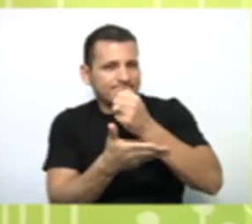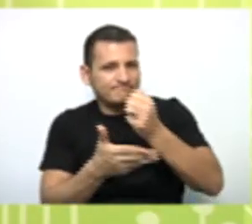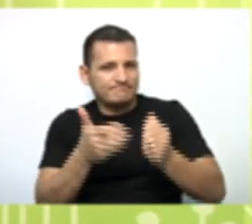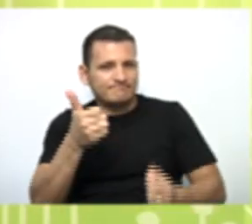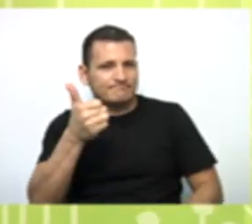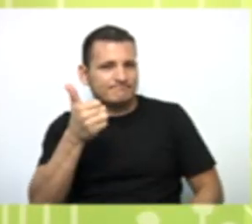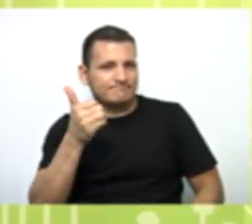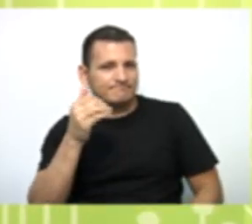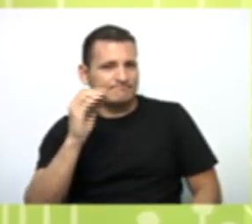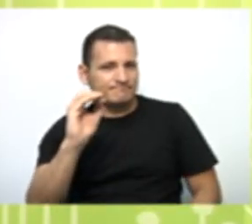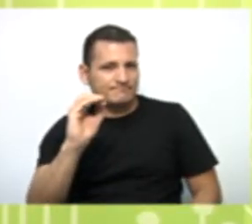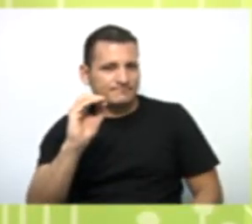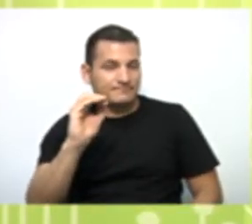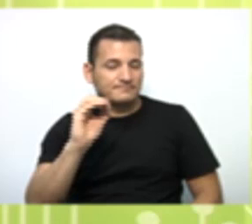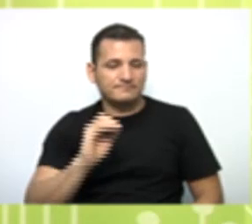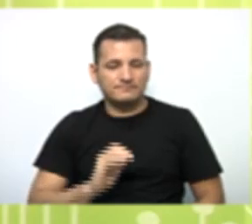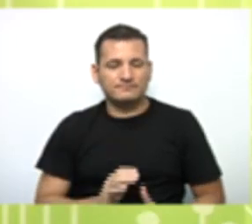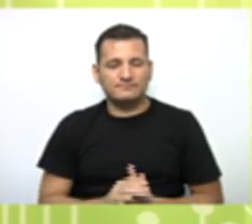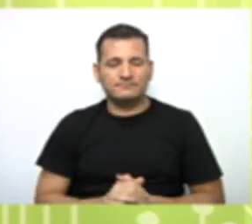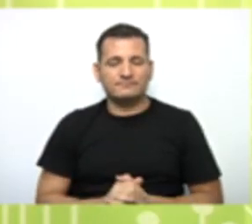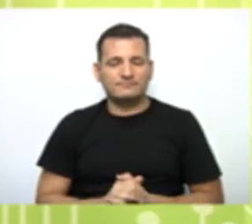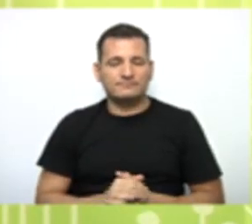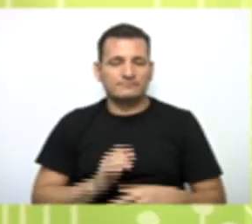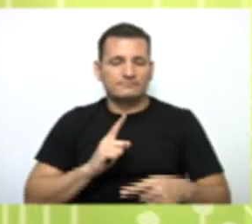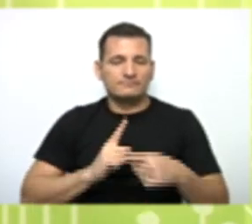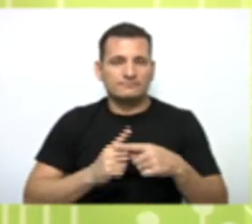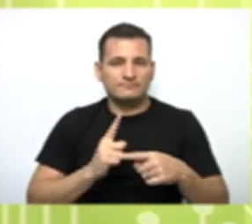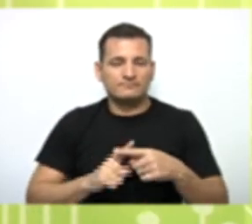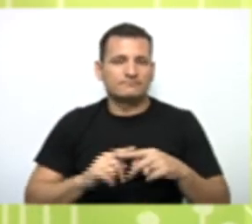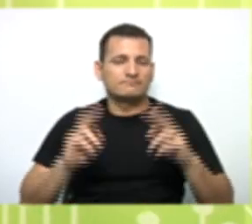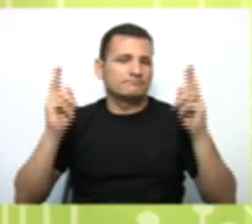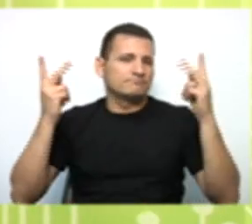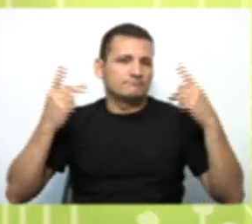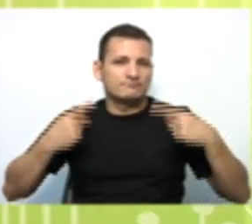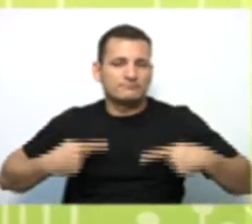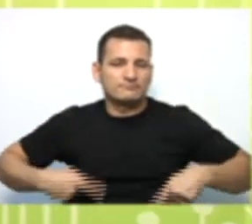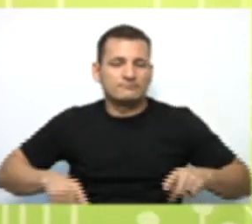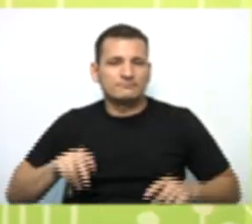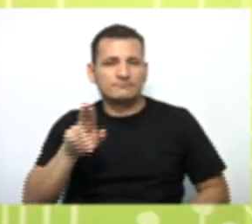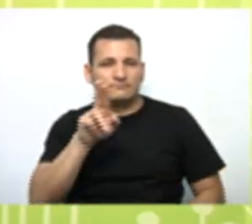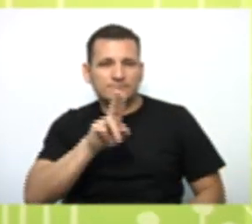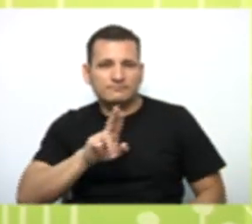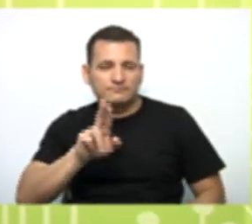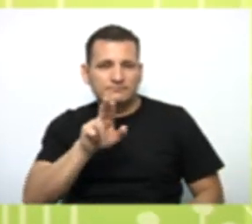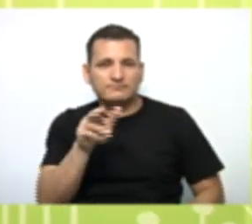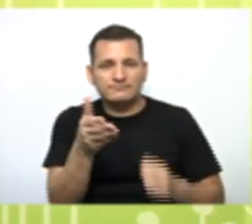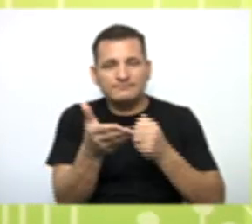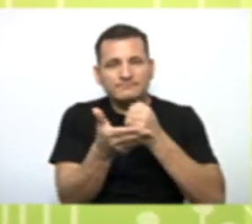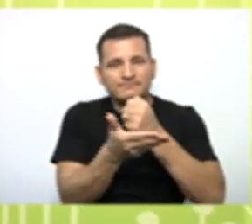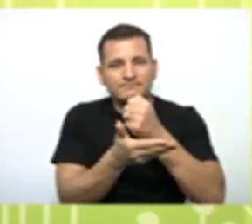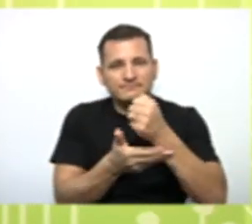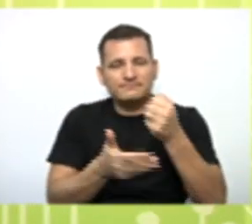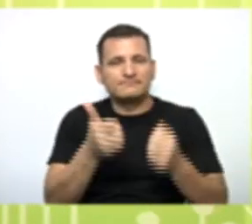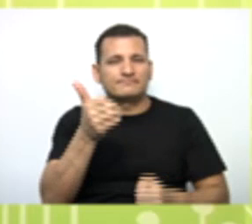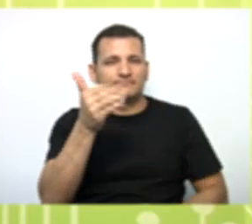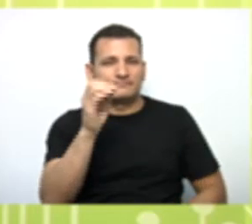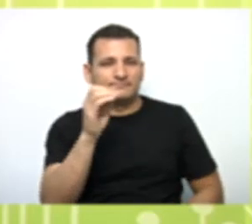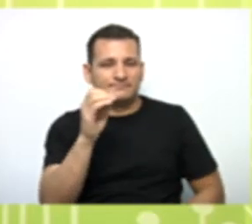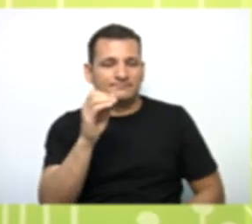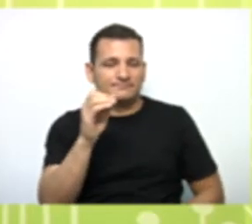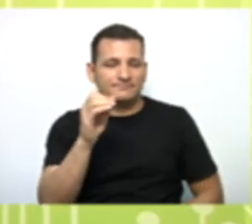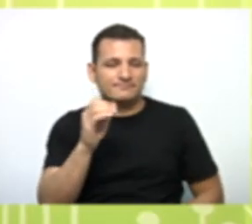Por que o ser humano utiliza a base 10? Dica número 1. Ah, né,